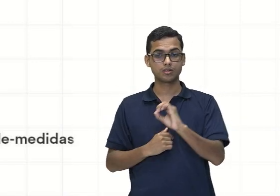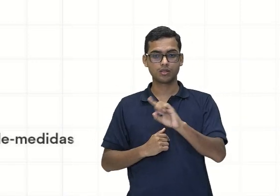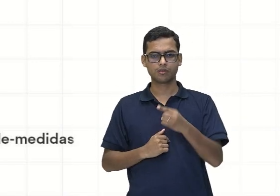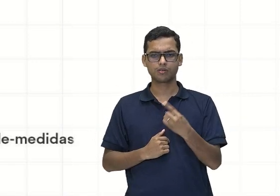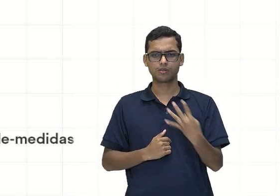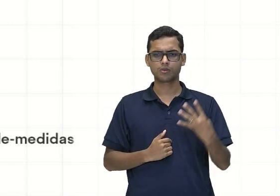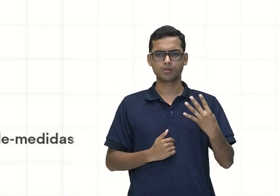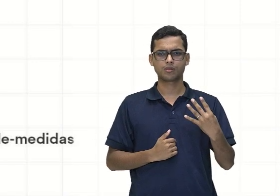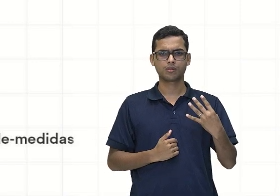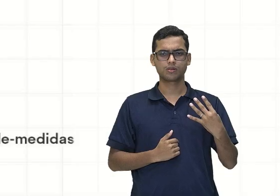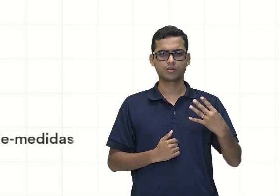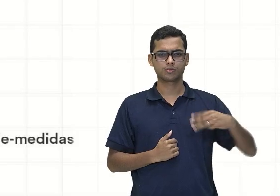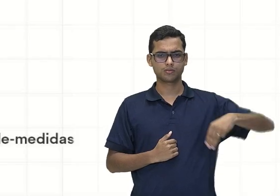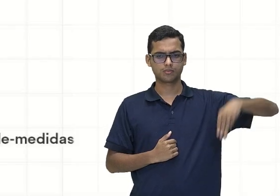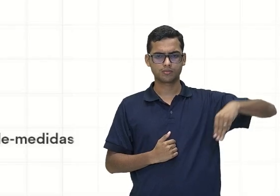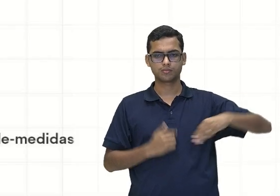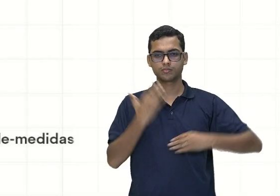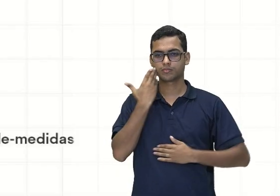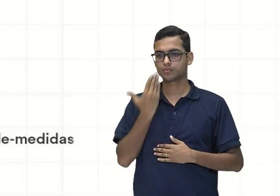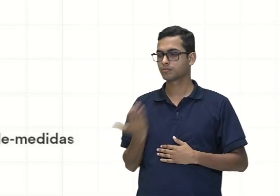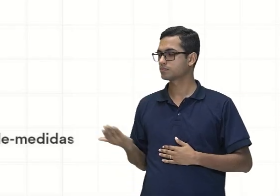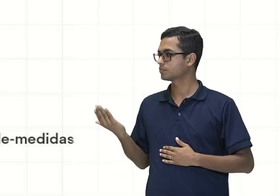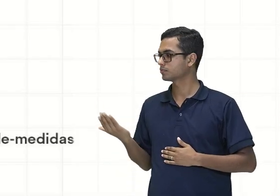0,4 de metro.